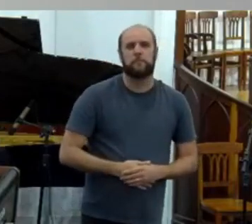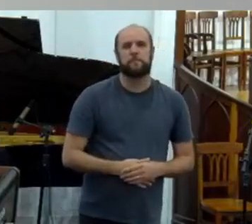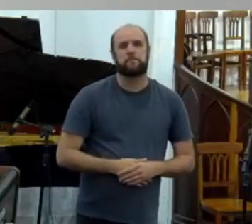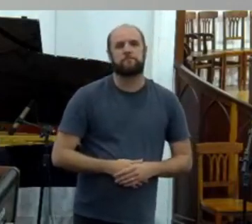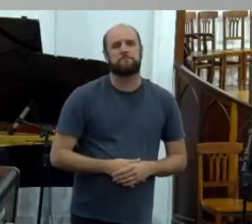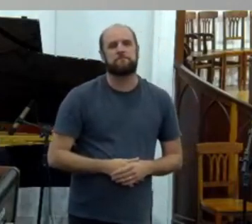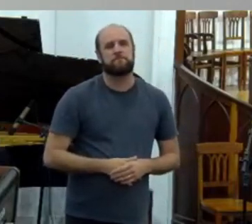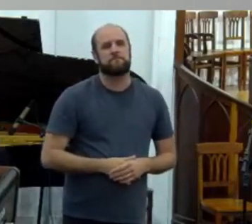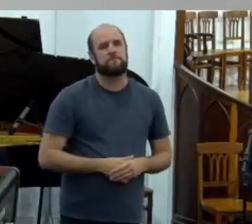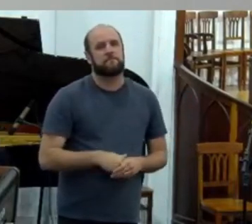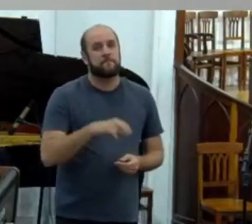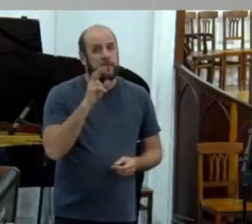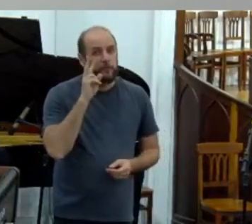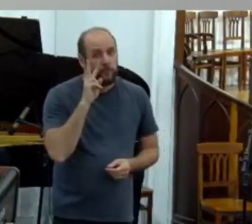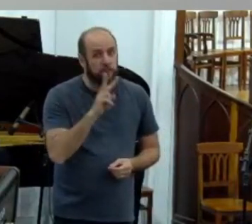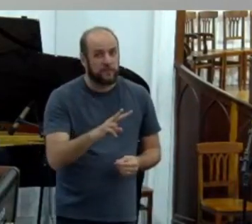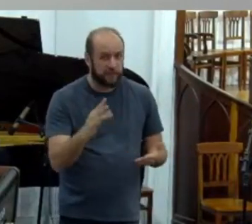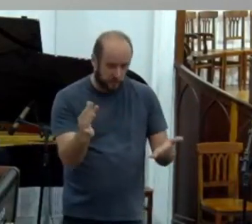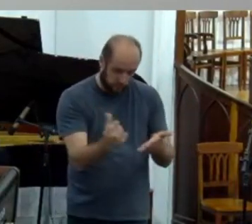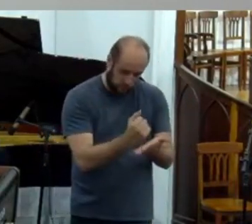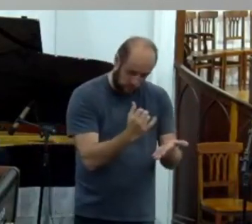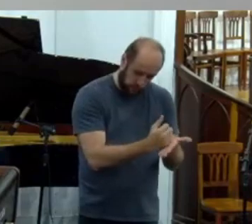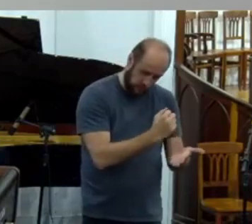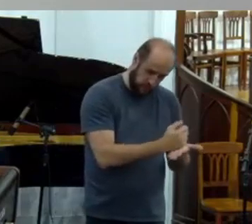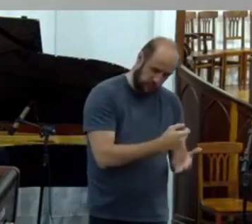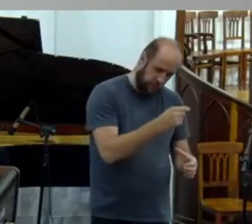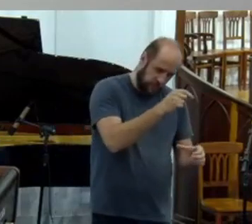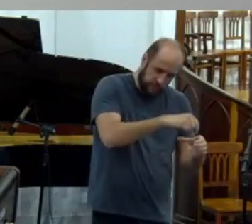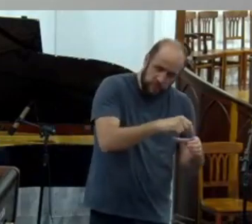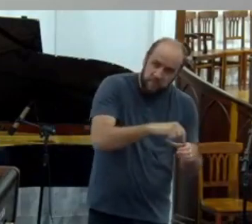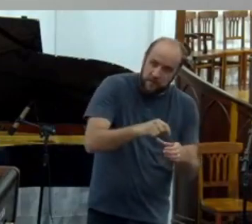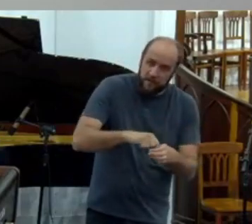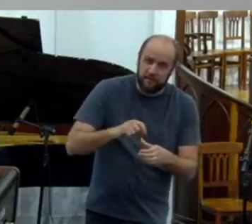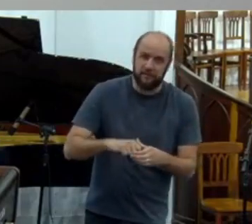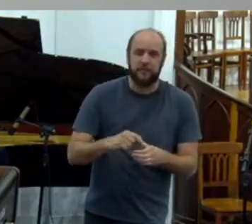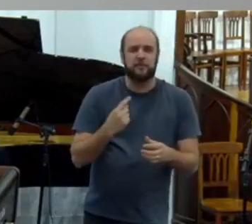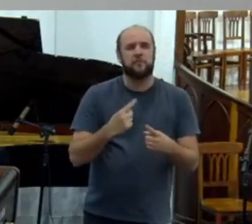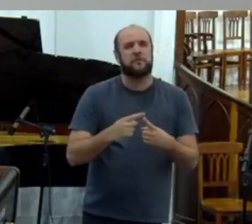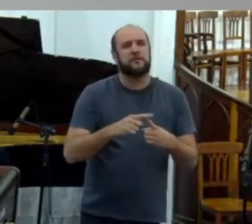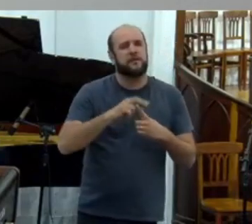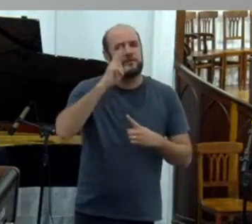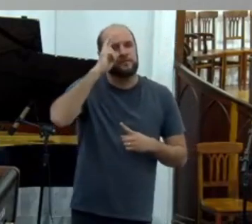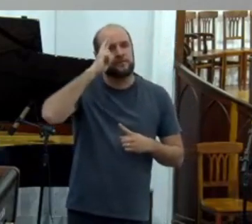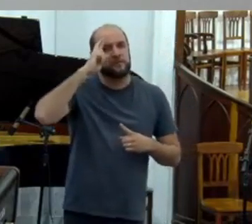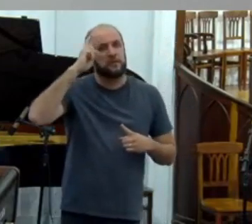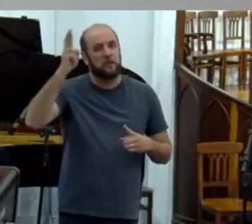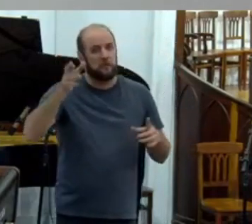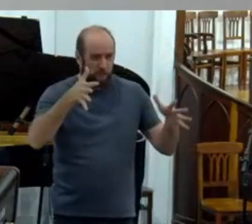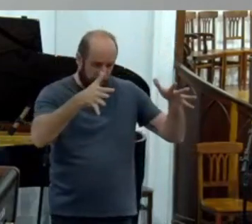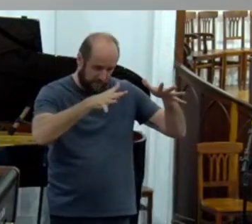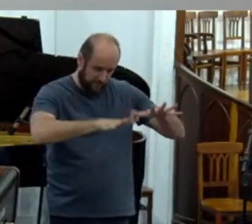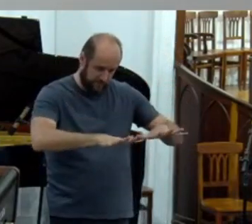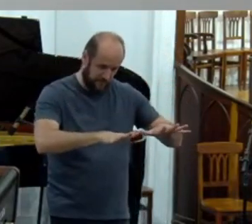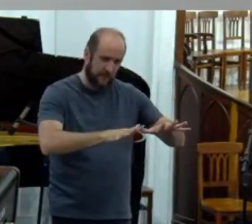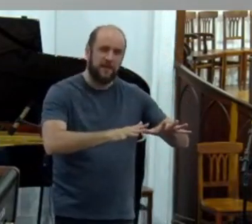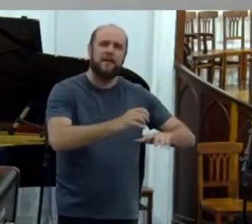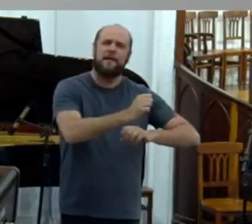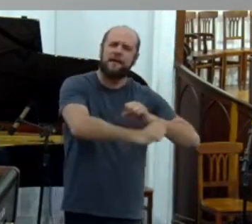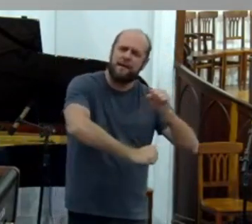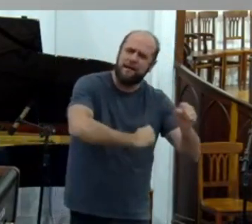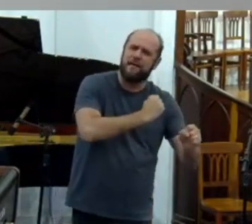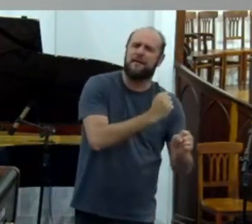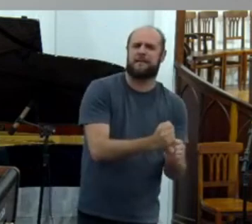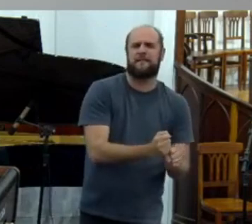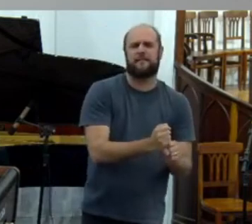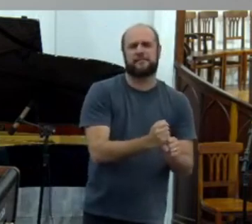para os ciclos de colheita e então de plantação, é porque o Senhor estabeleceu estações e anos. O Senhor